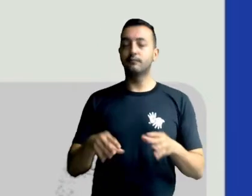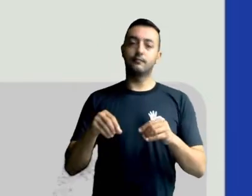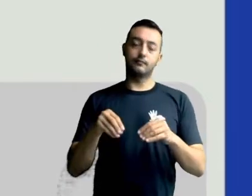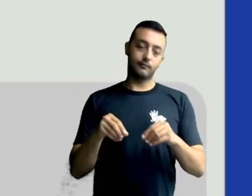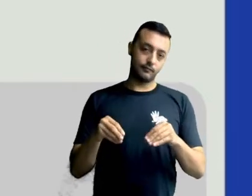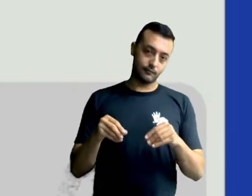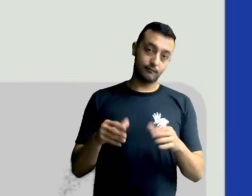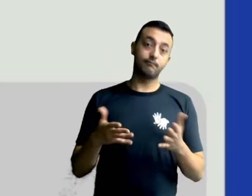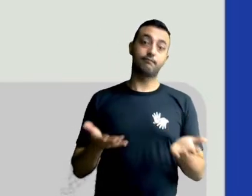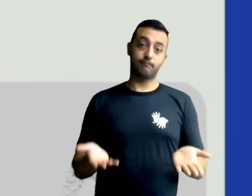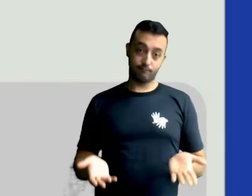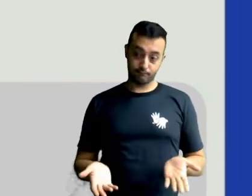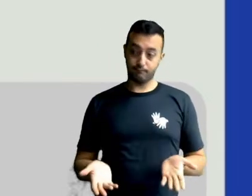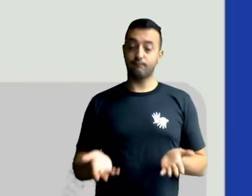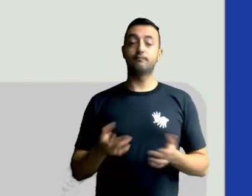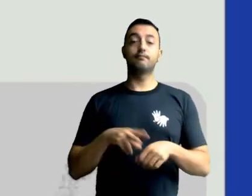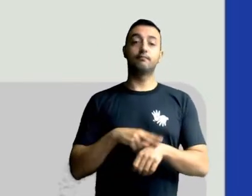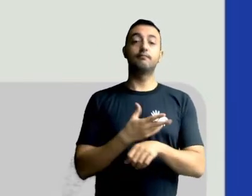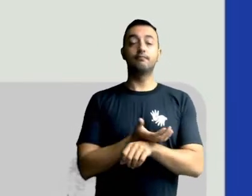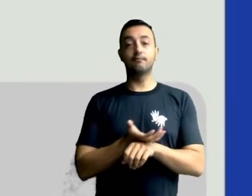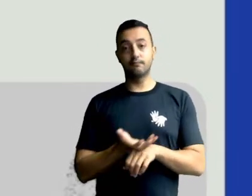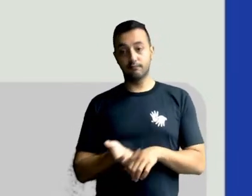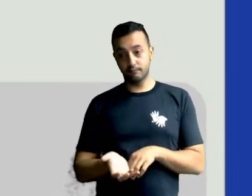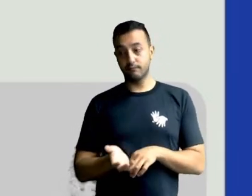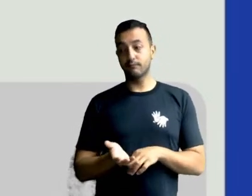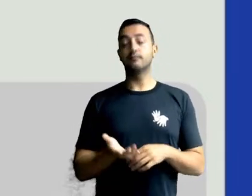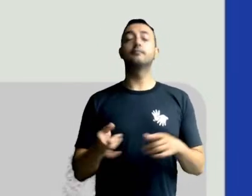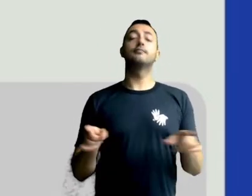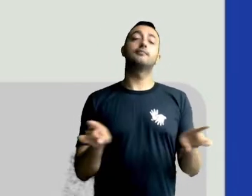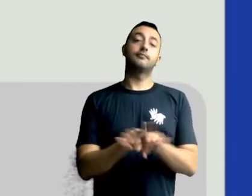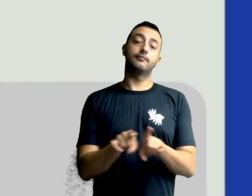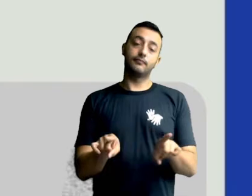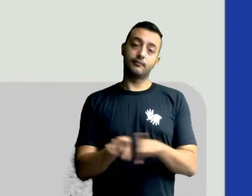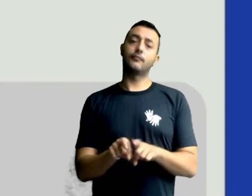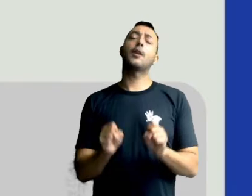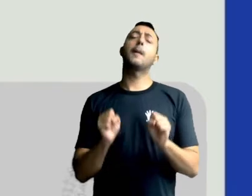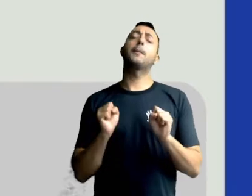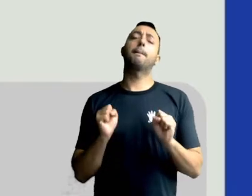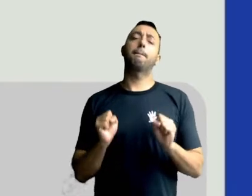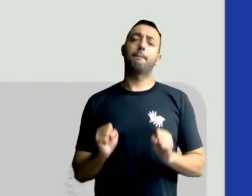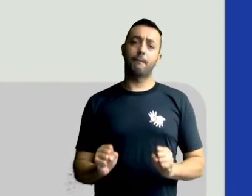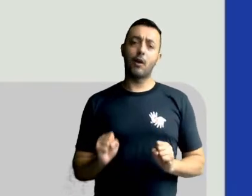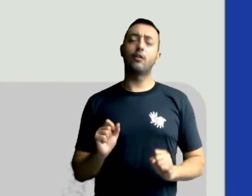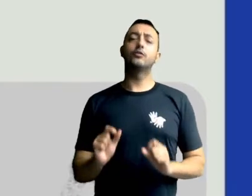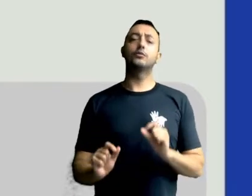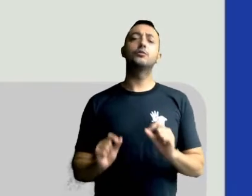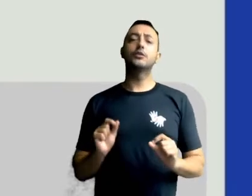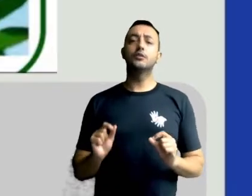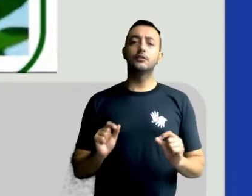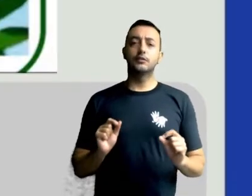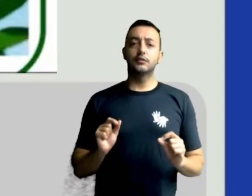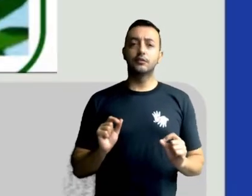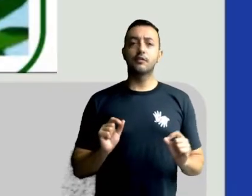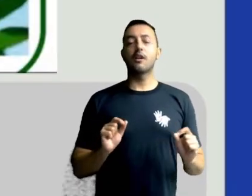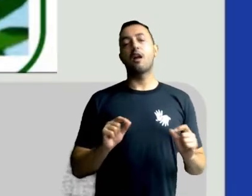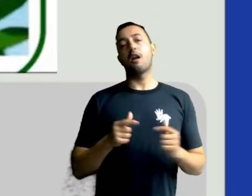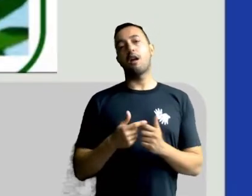como o solo, a terra, a grama, eles também podem ser, sabe o